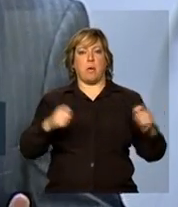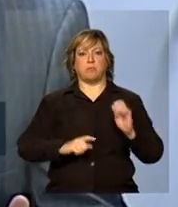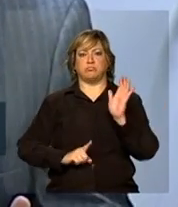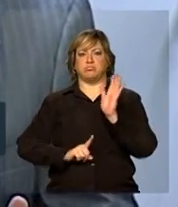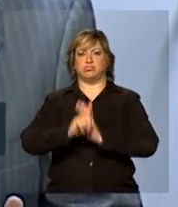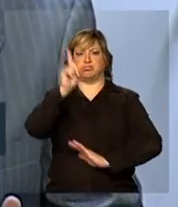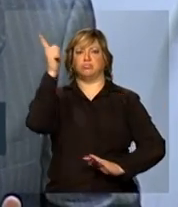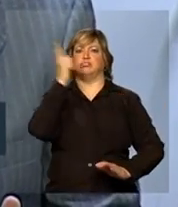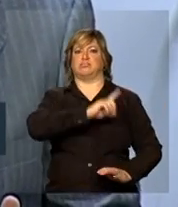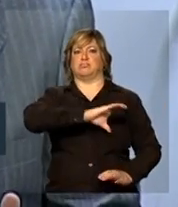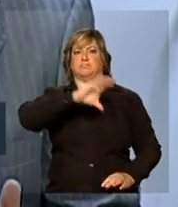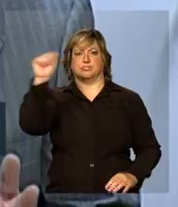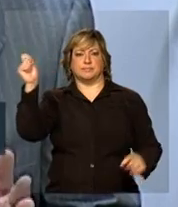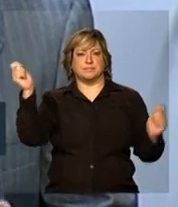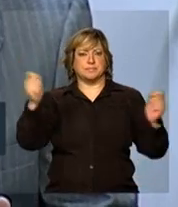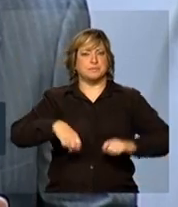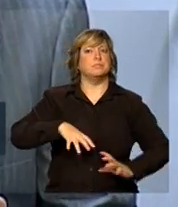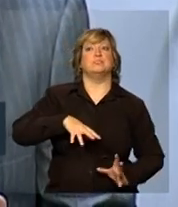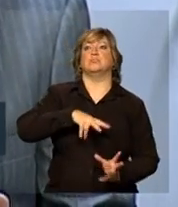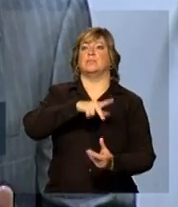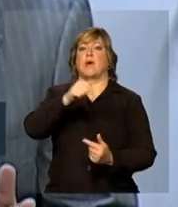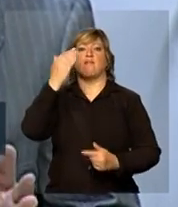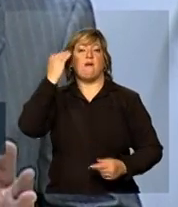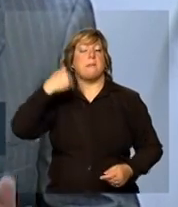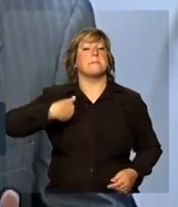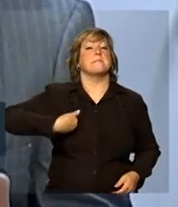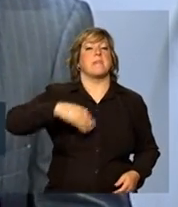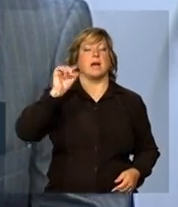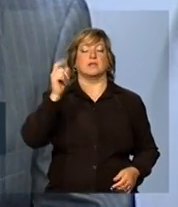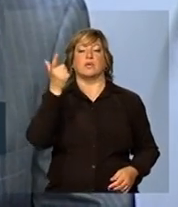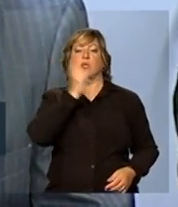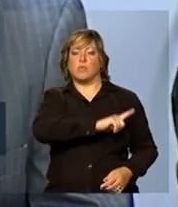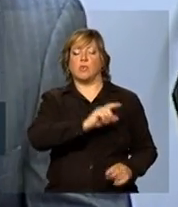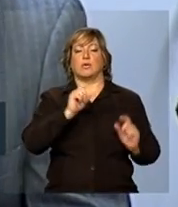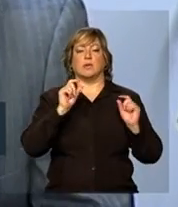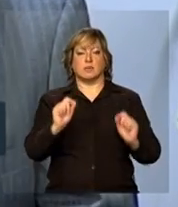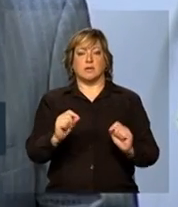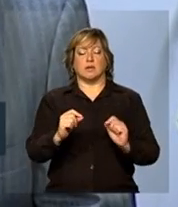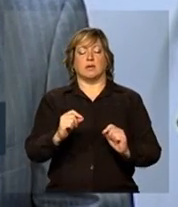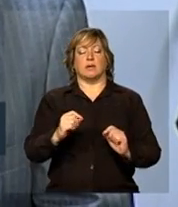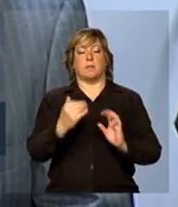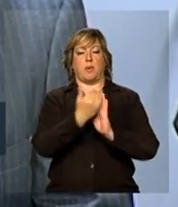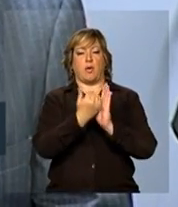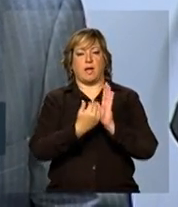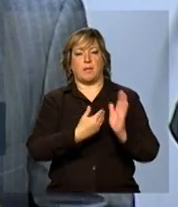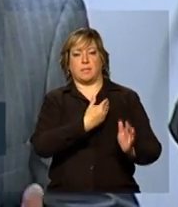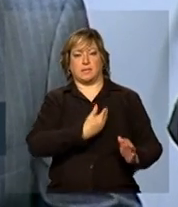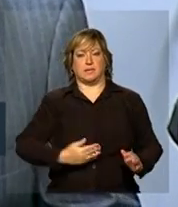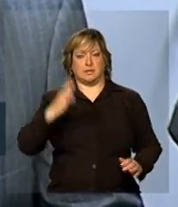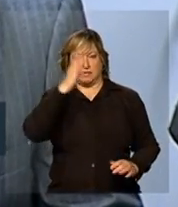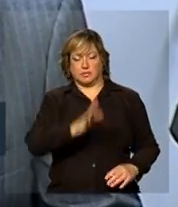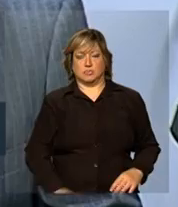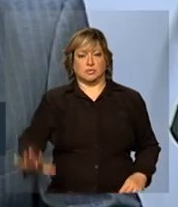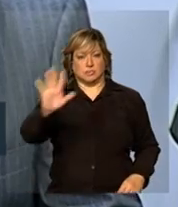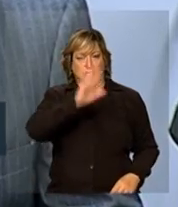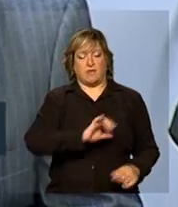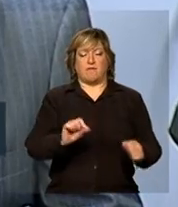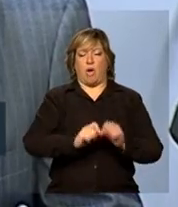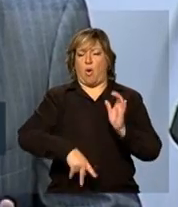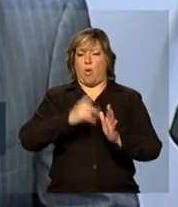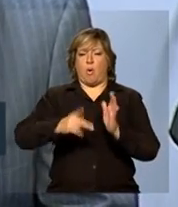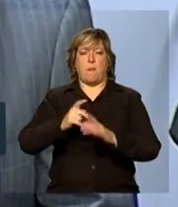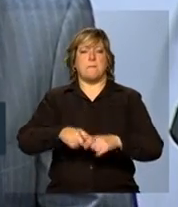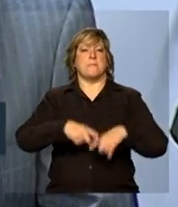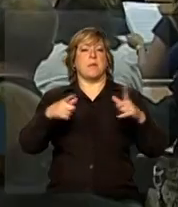recorde mundial de seu sistema, o Programa Nacional Público e Gratuito de Transplantes, que mais faz transplantes no mundo